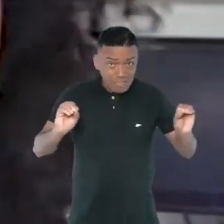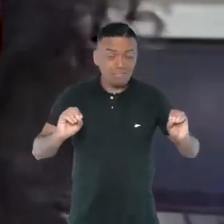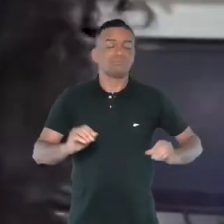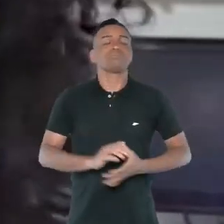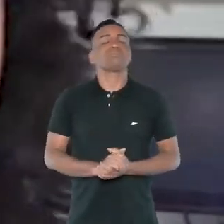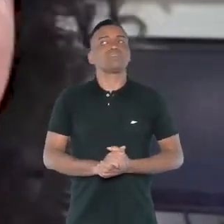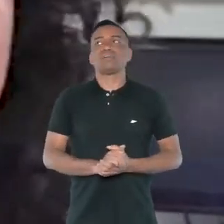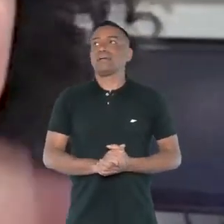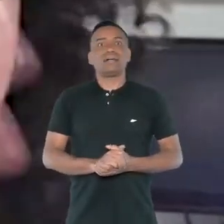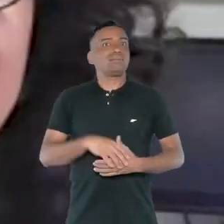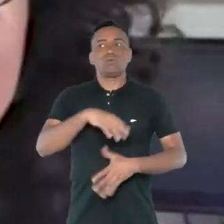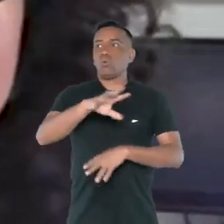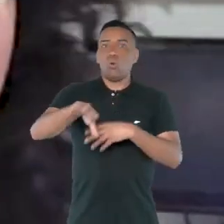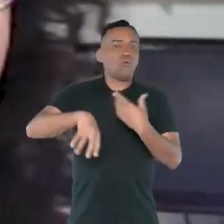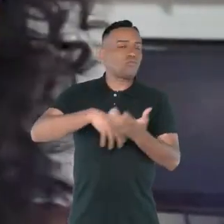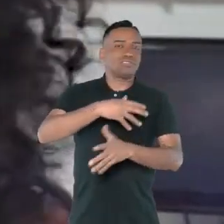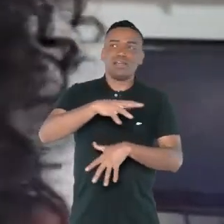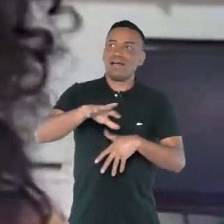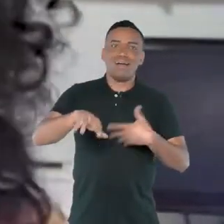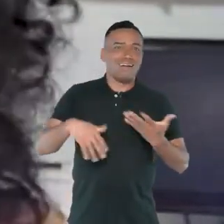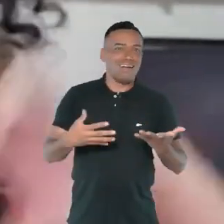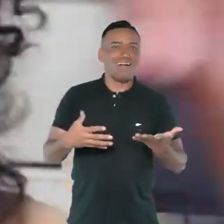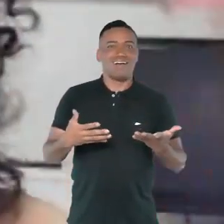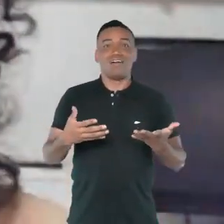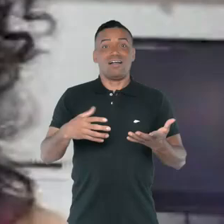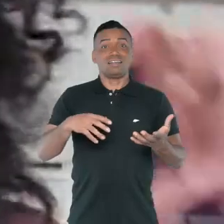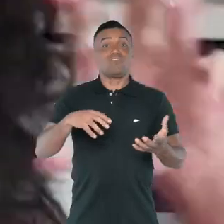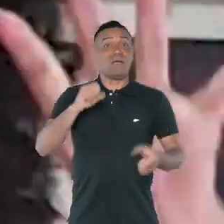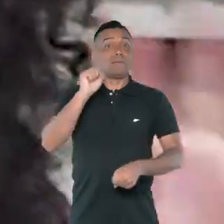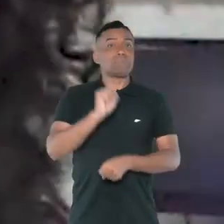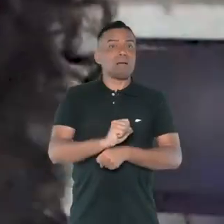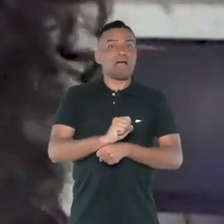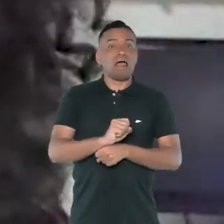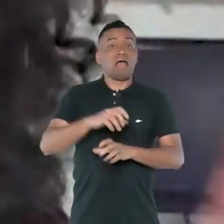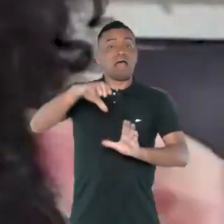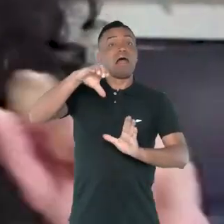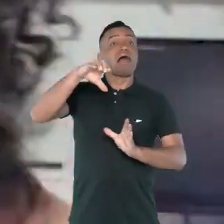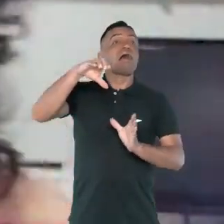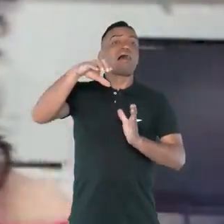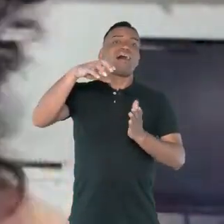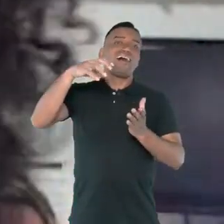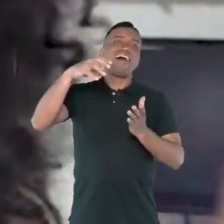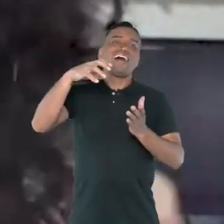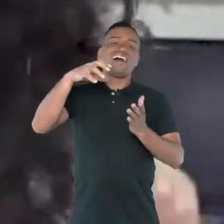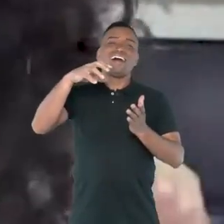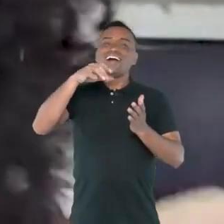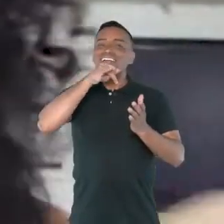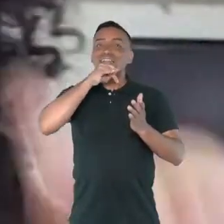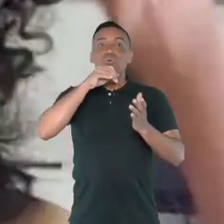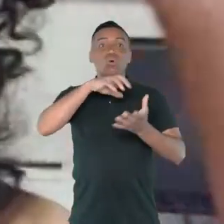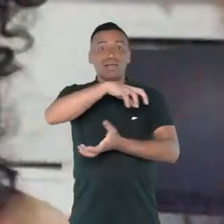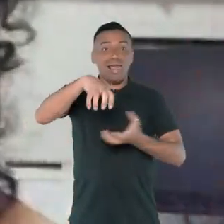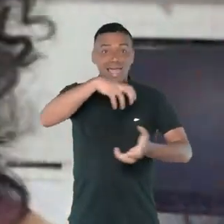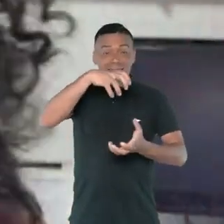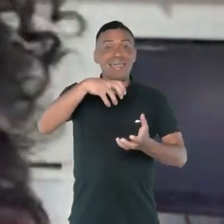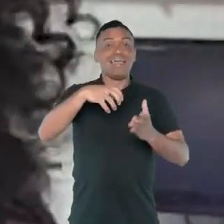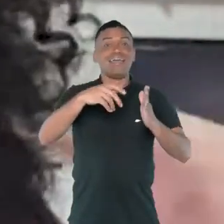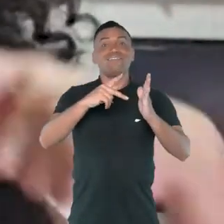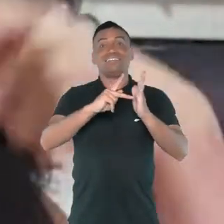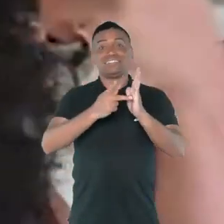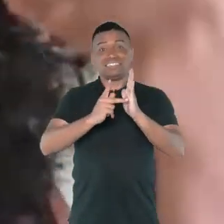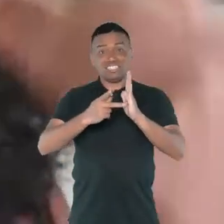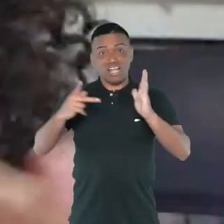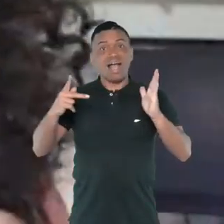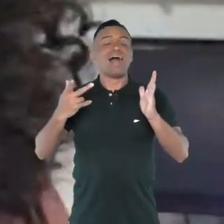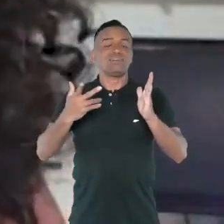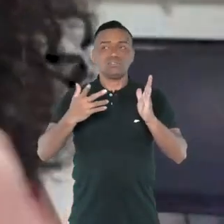Não tinha direito trabalhista, não tinha nada. E aí foi se dando a confusão, uma aula caótica. Eles vão fazer greve, a gente vai fazer um sindicato. E eles